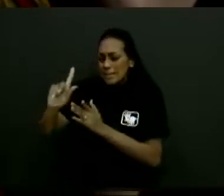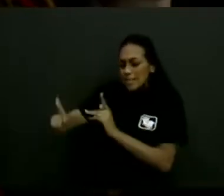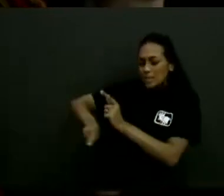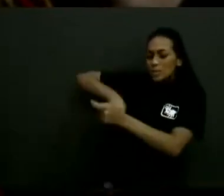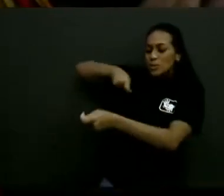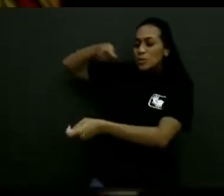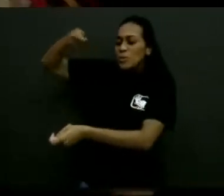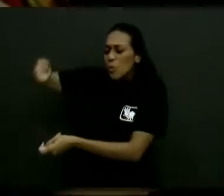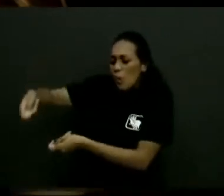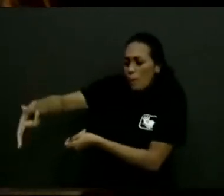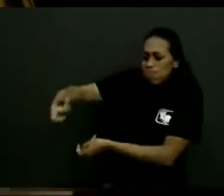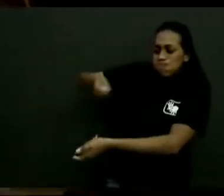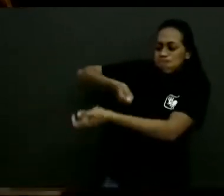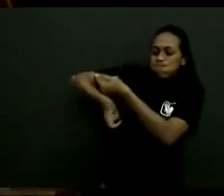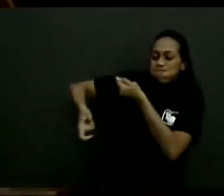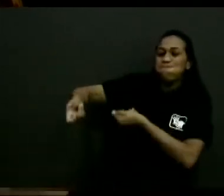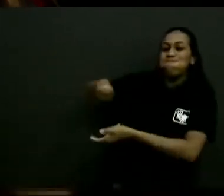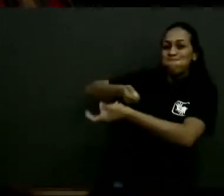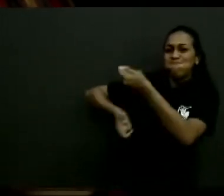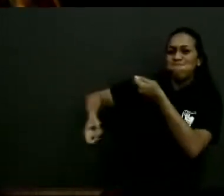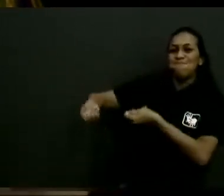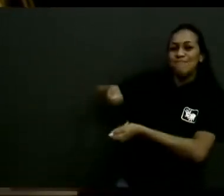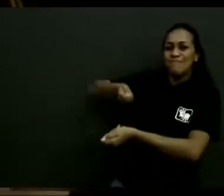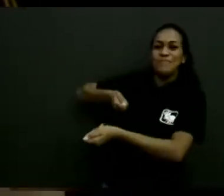nesse mar para almas